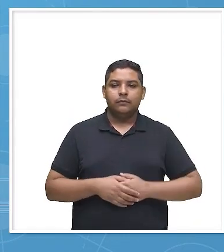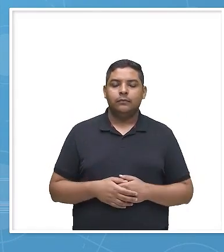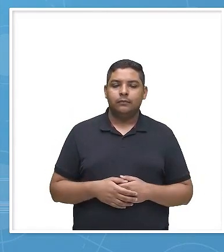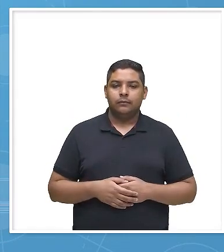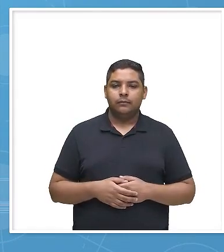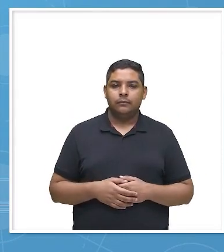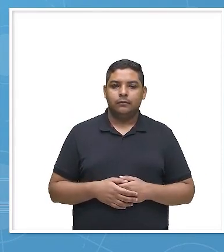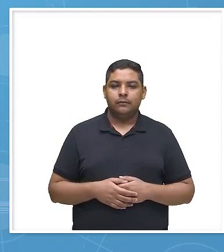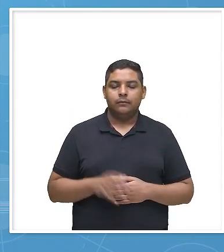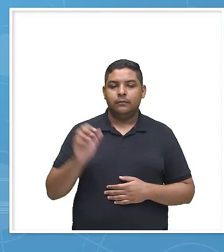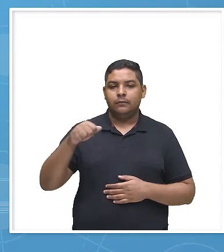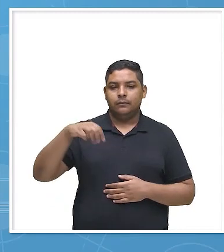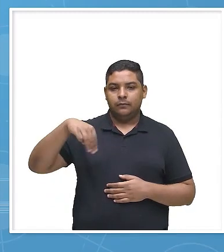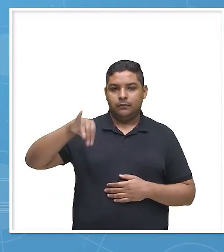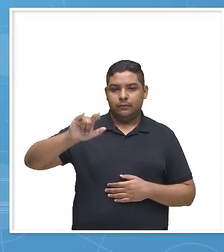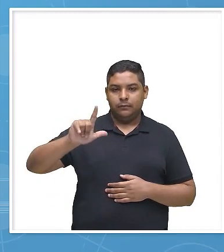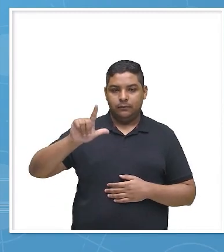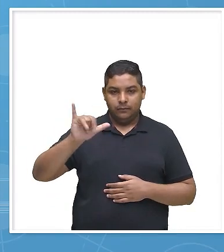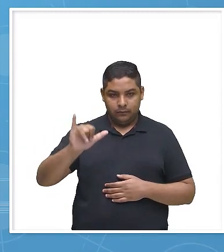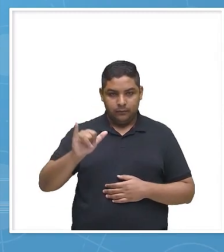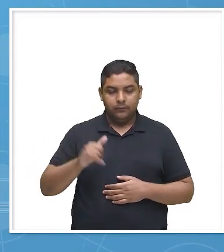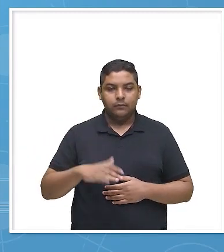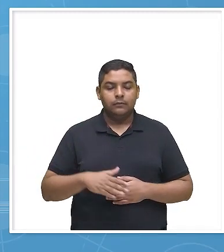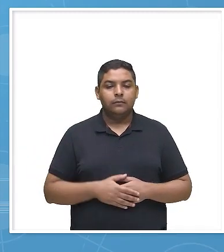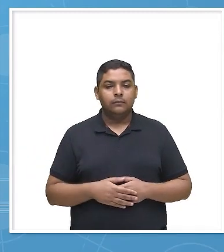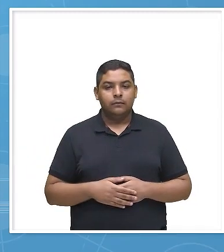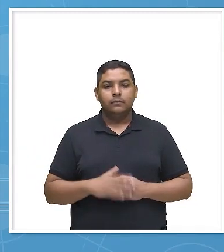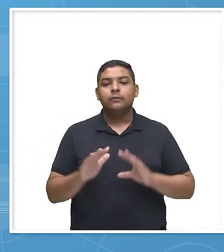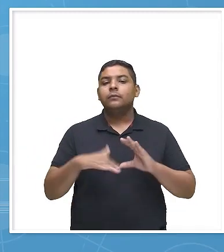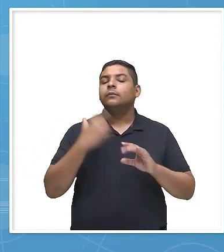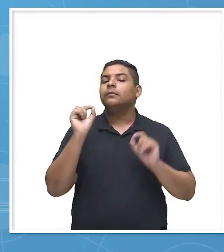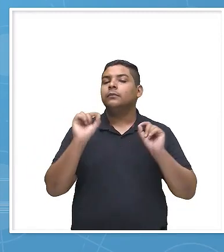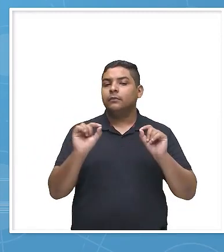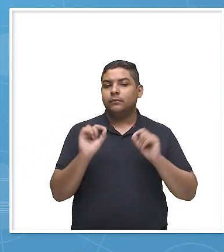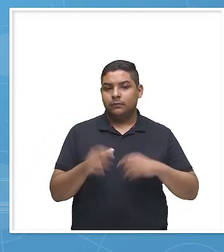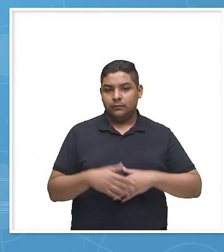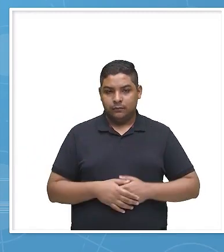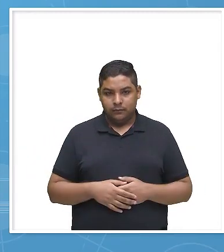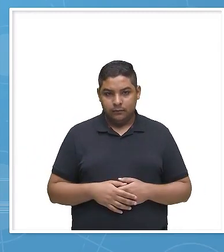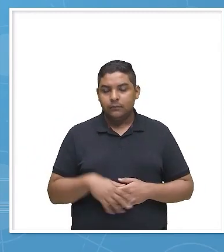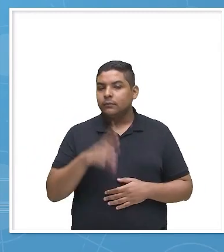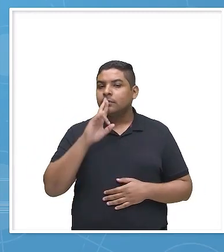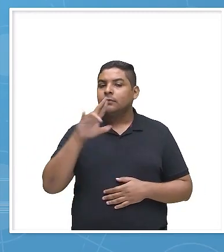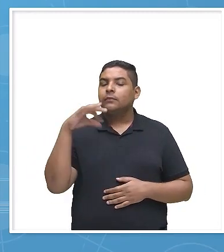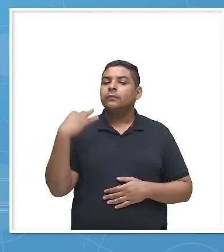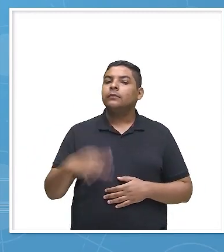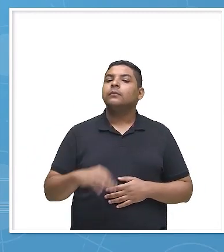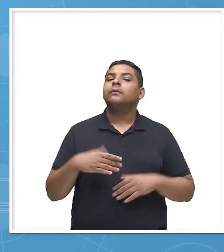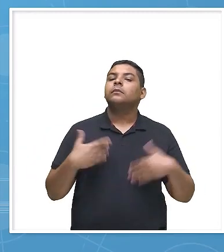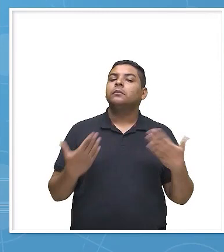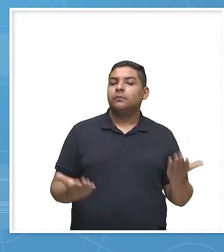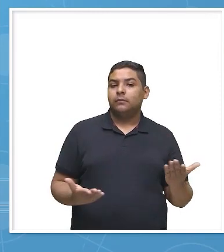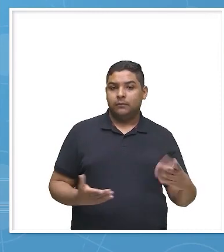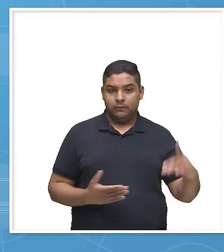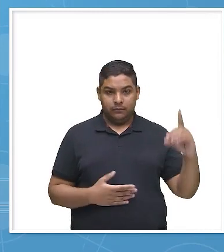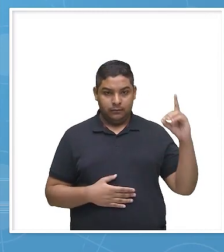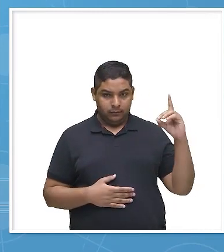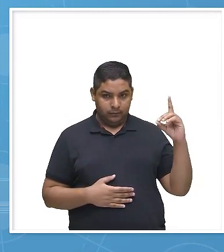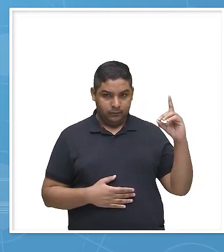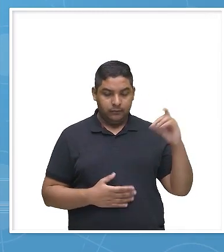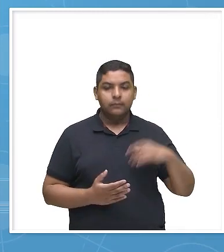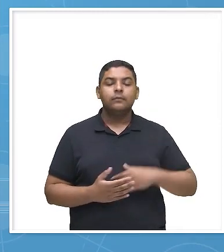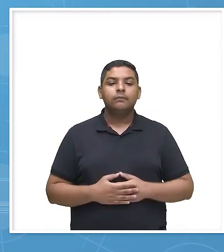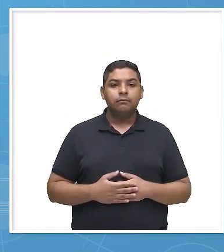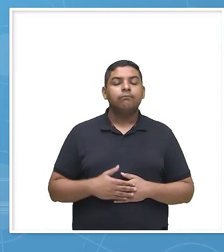A Camille enviou que a resposta correta também é a letra D. E mais